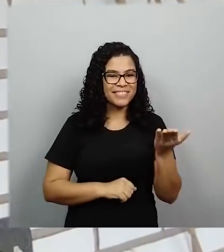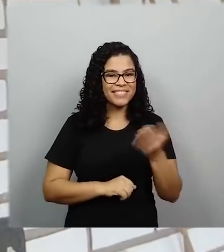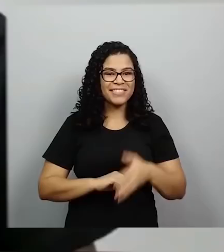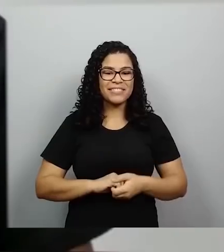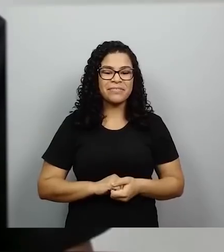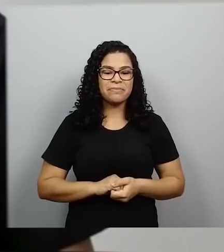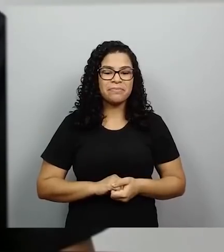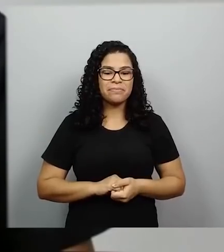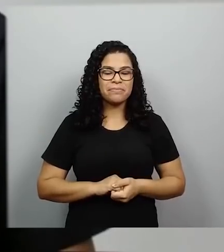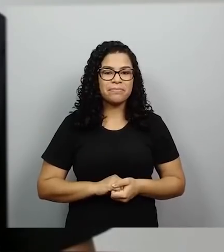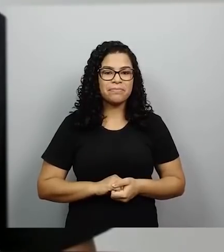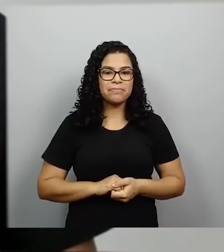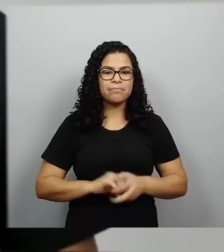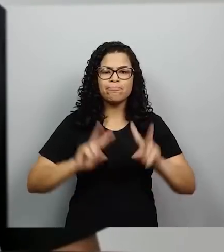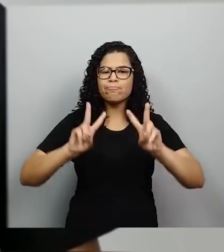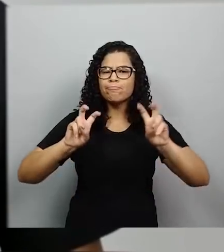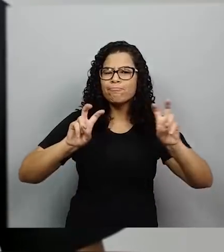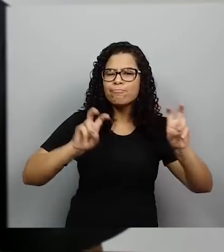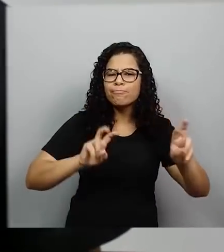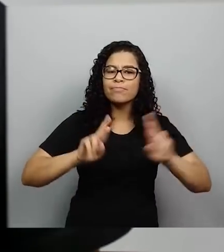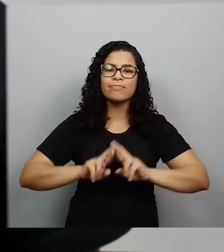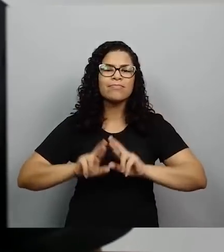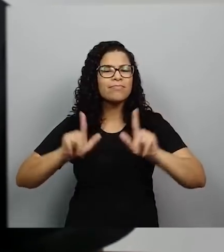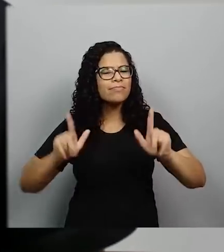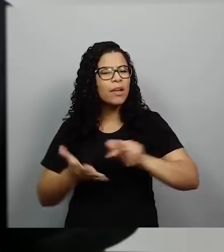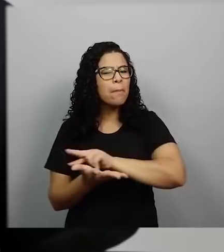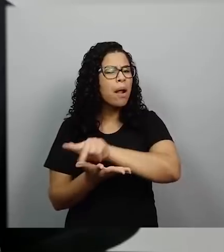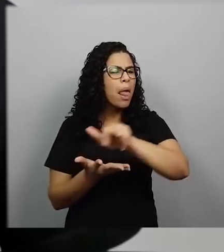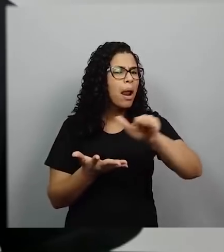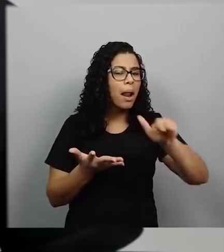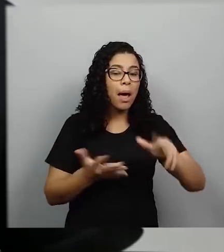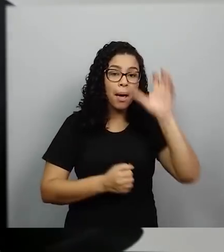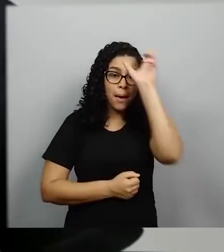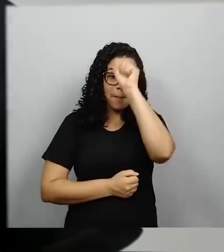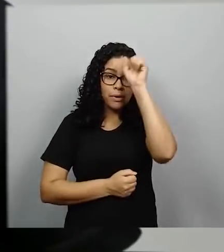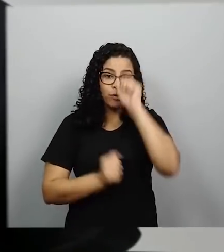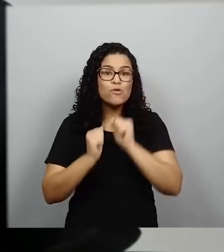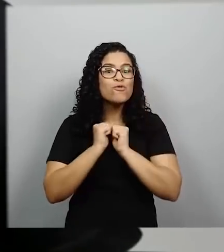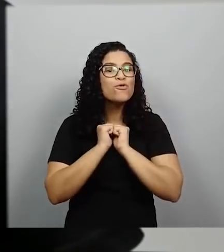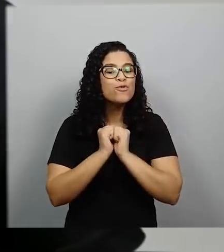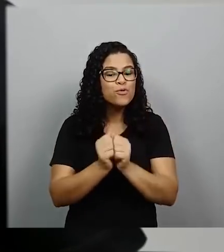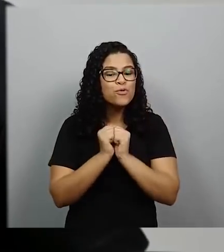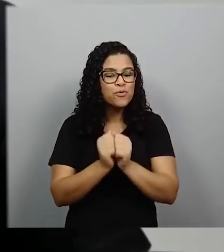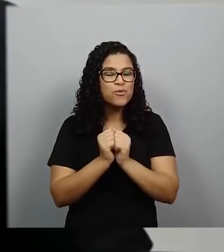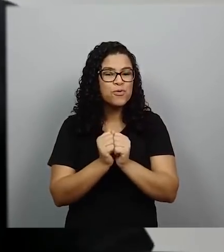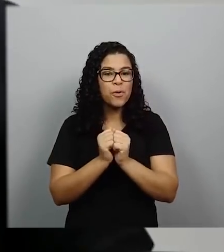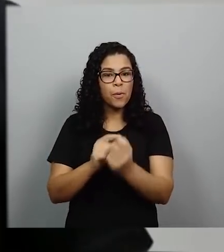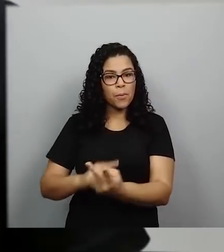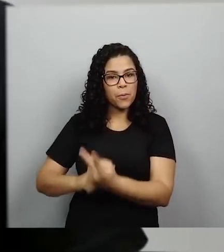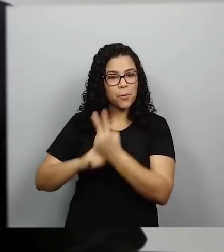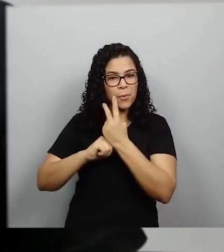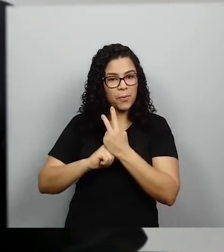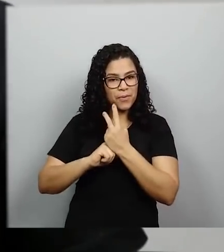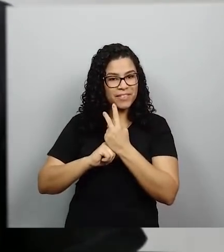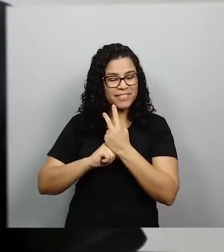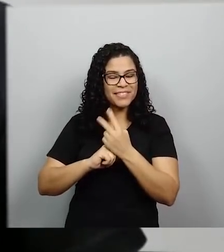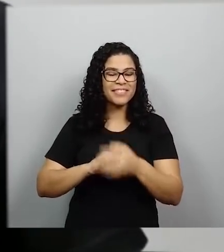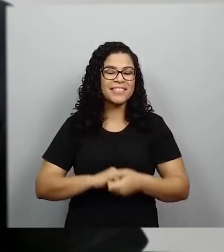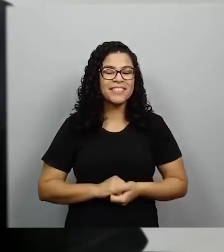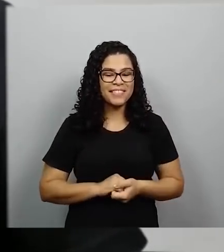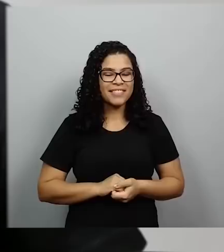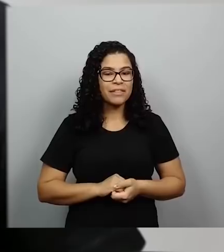vocês. Falamos sobre tantas coisas, não é mesmo? Aprendemos juntos sobre cuidados